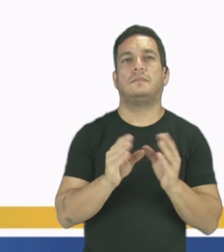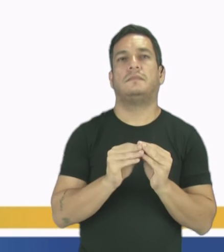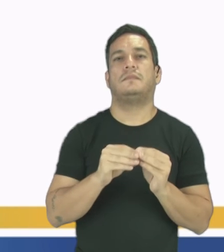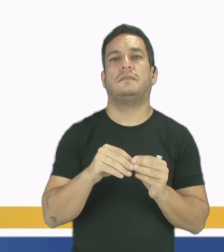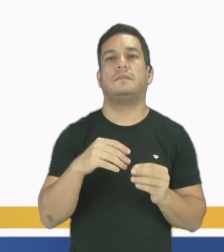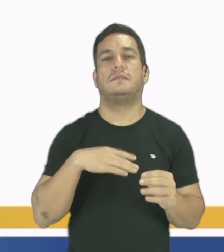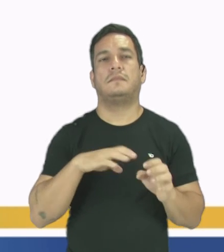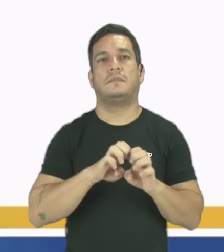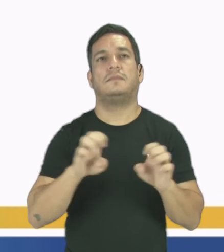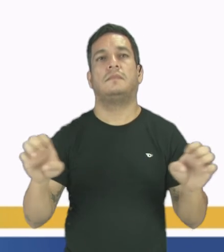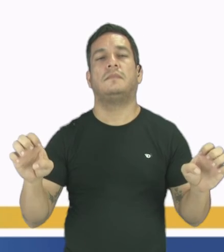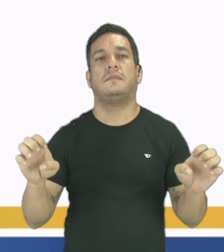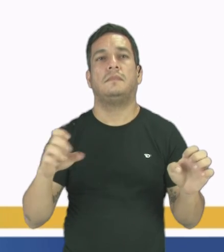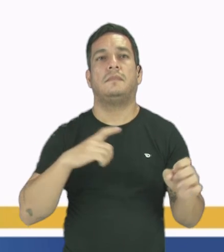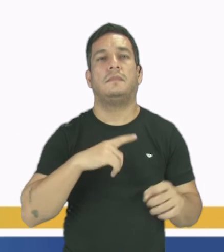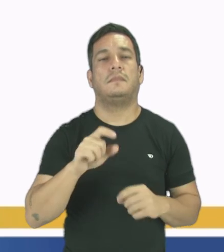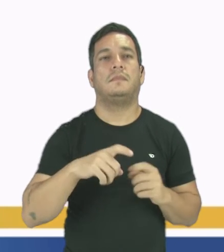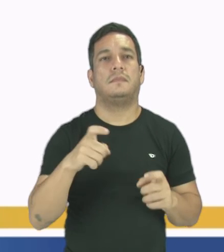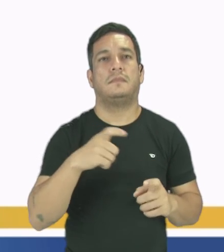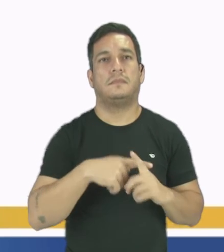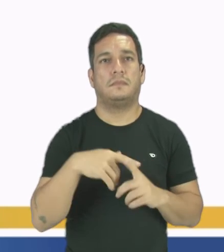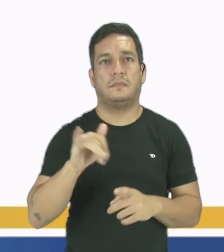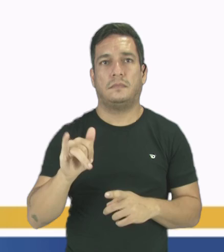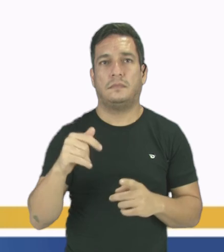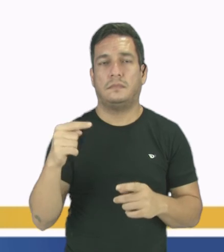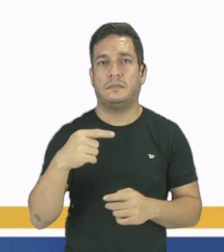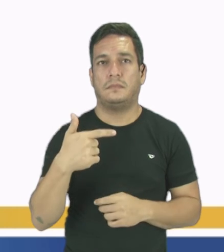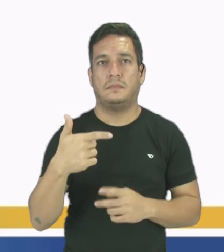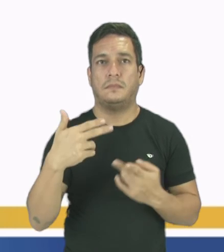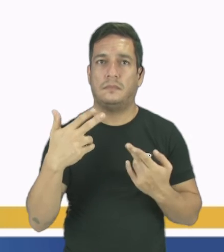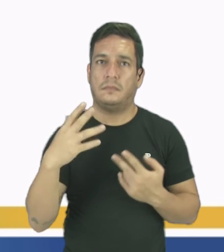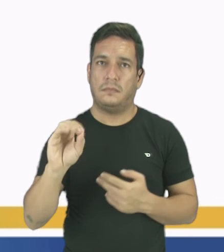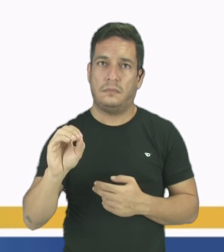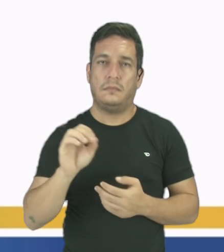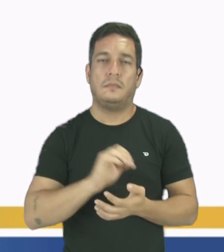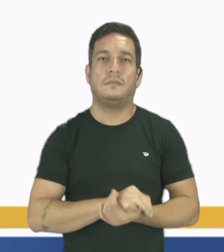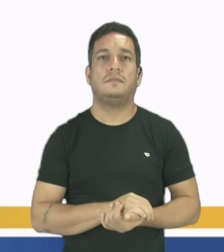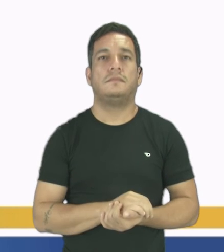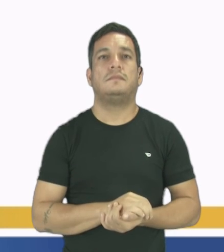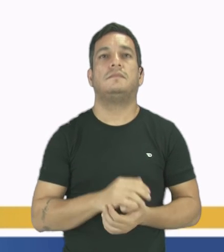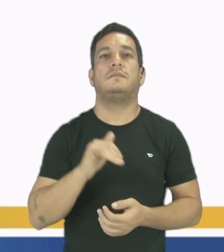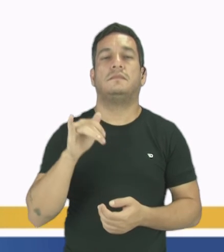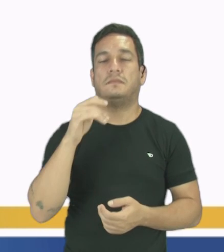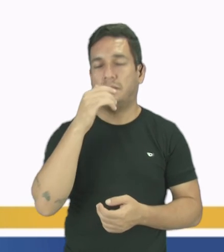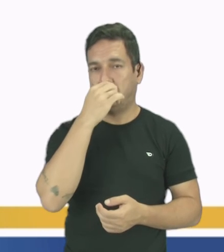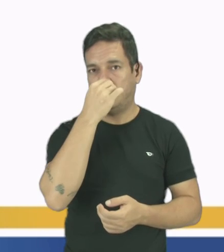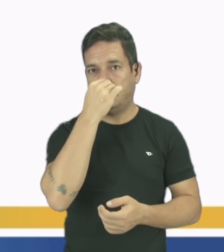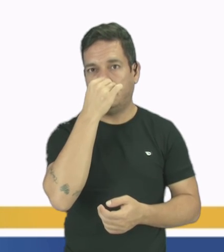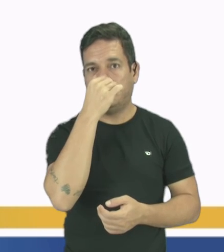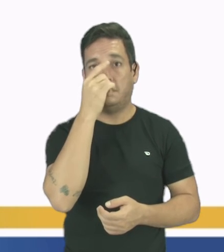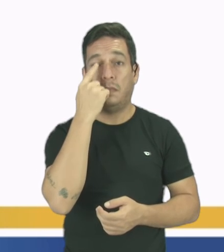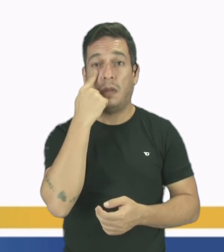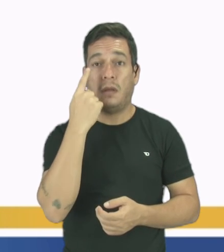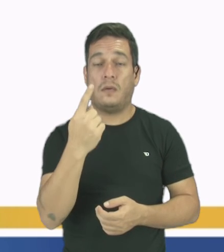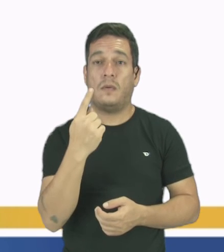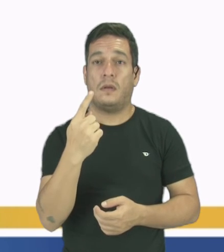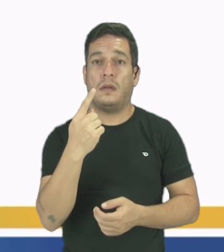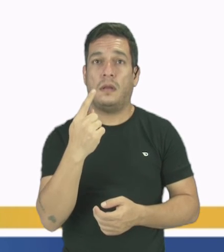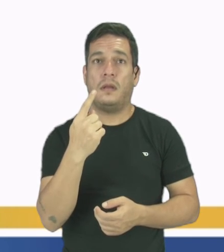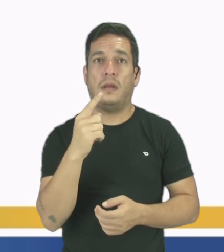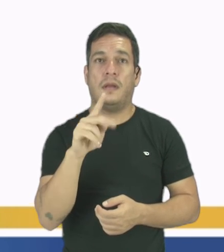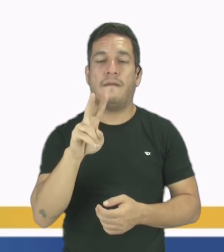ainda essas equações, nós temos x mais y menos 2 igual a zero. E aí vamos isolar a